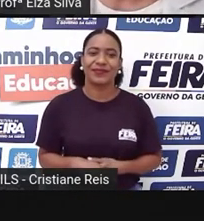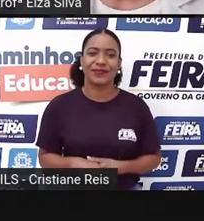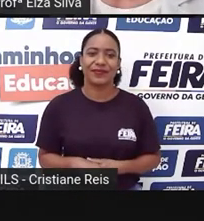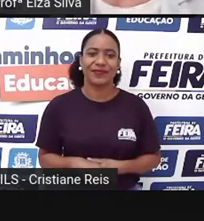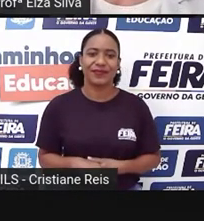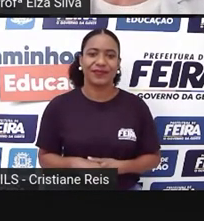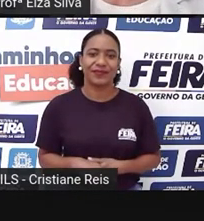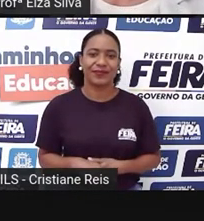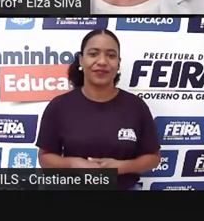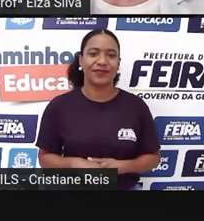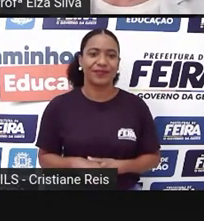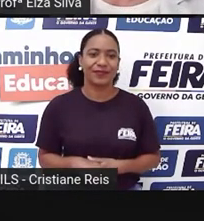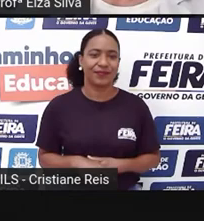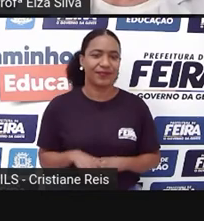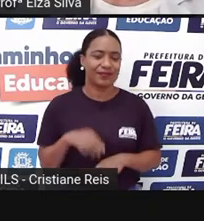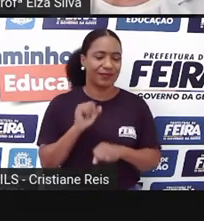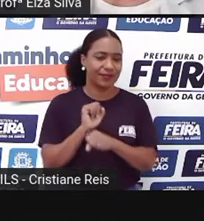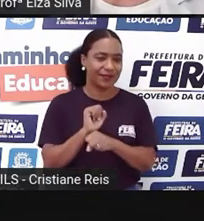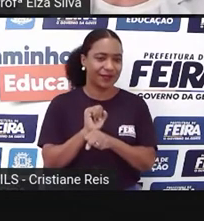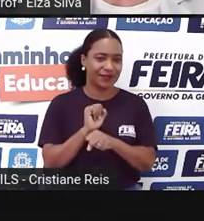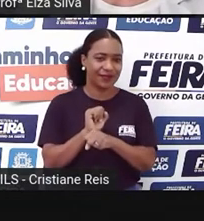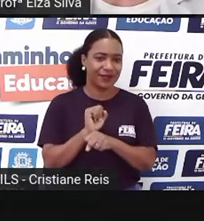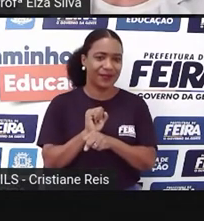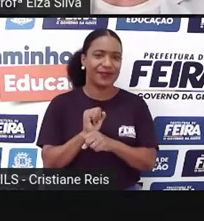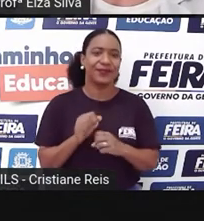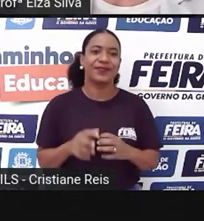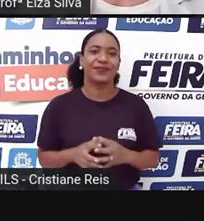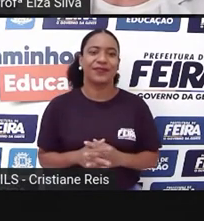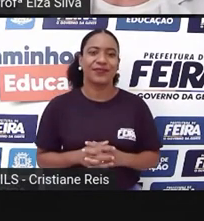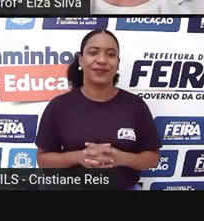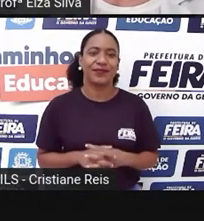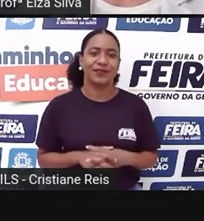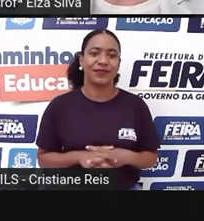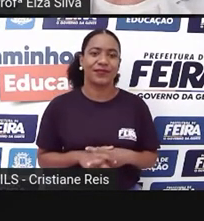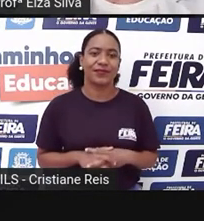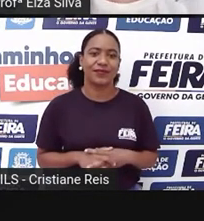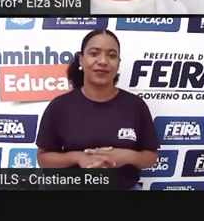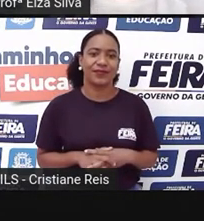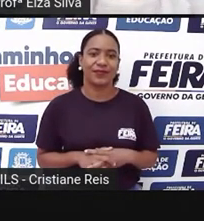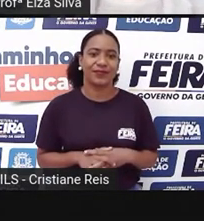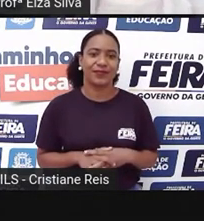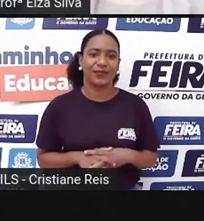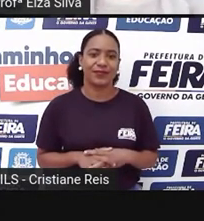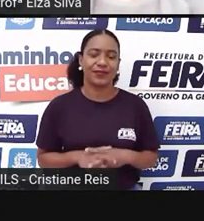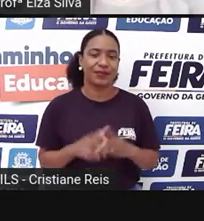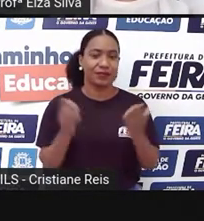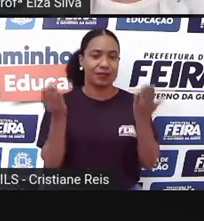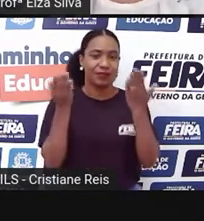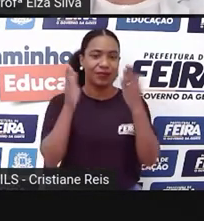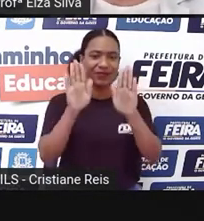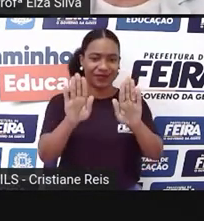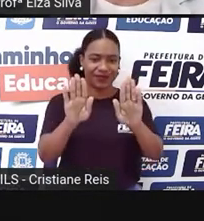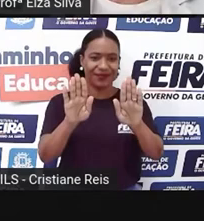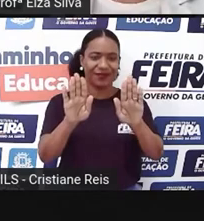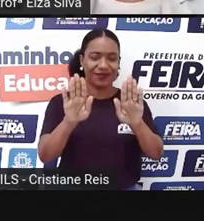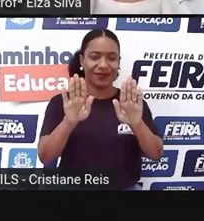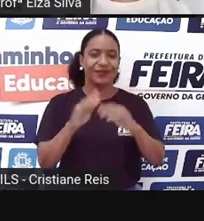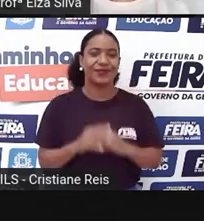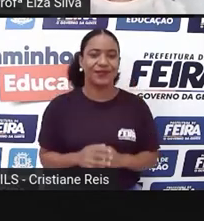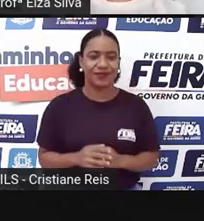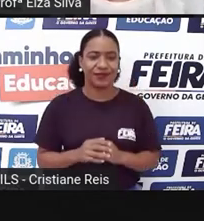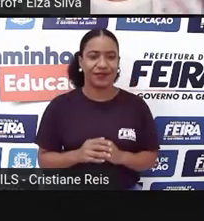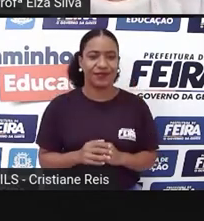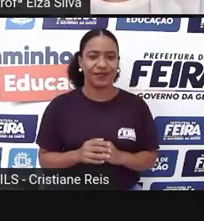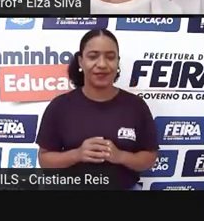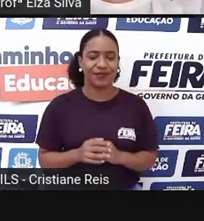Ok, just a moment, please. Então, primeiro, vamos virar as cartas